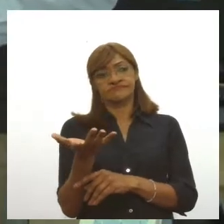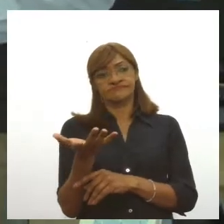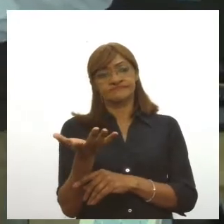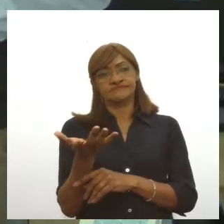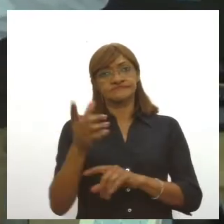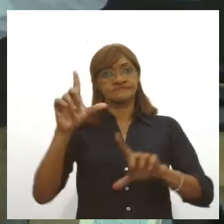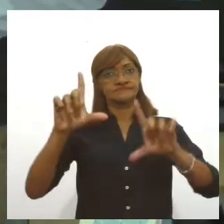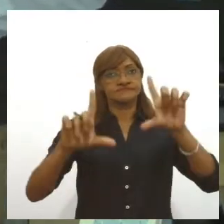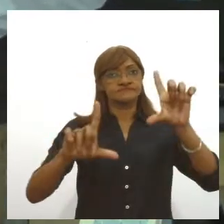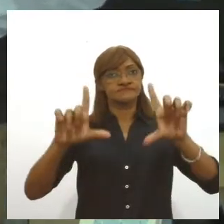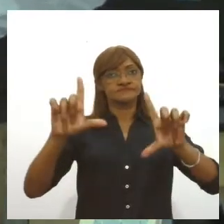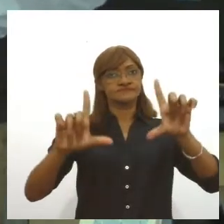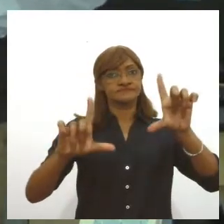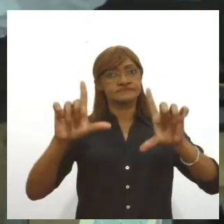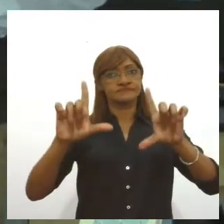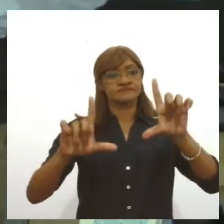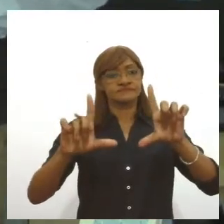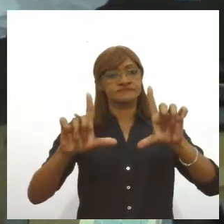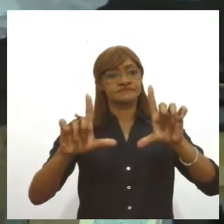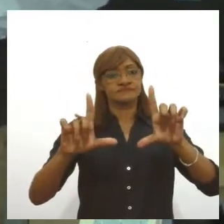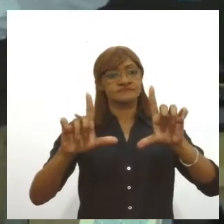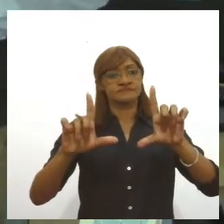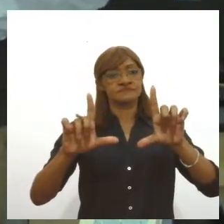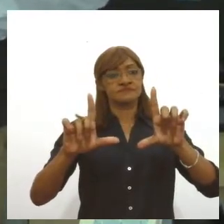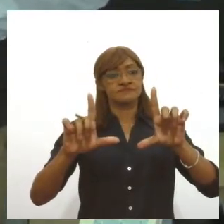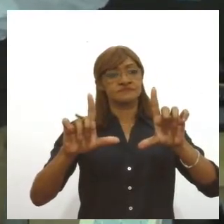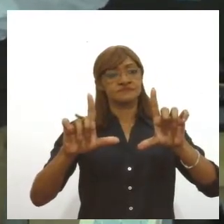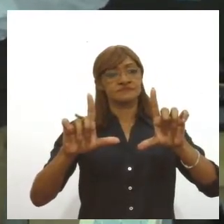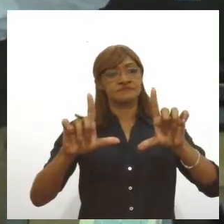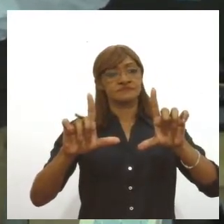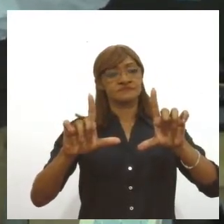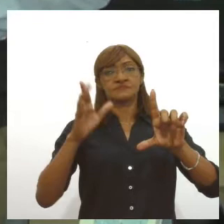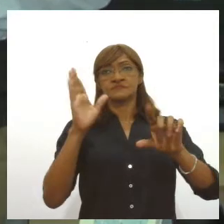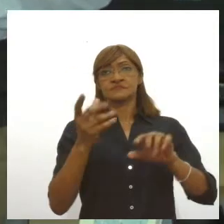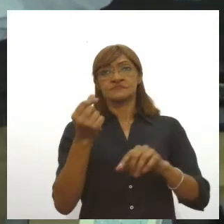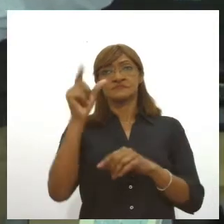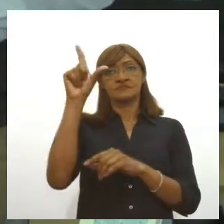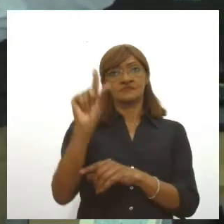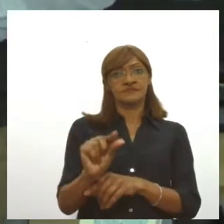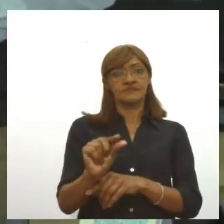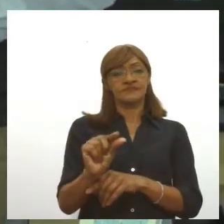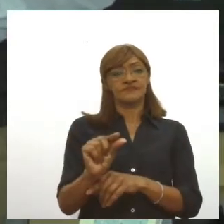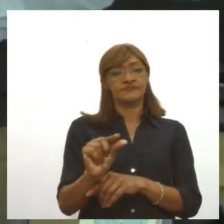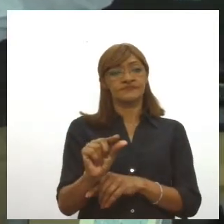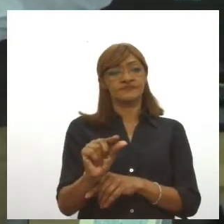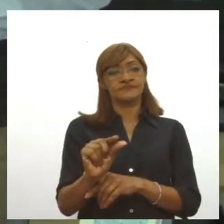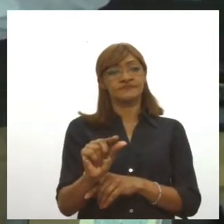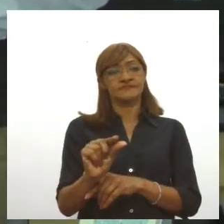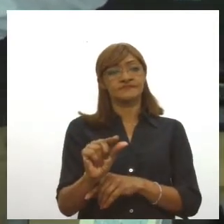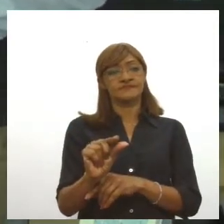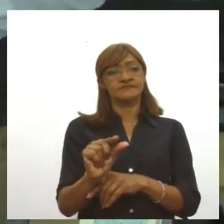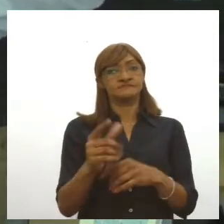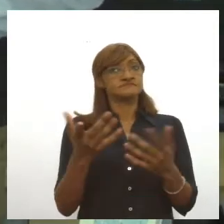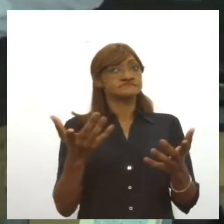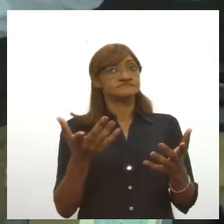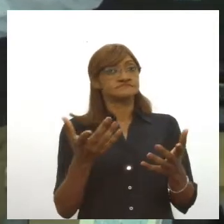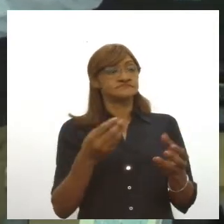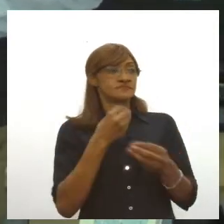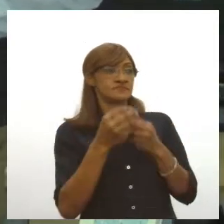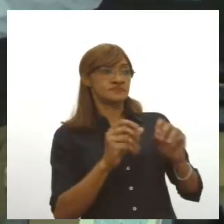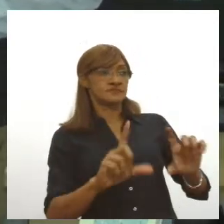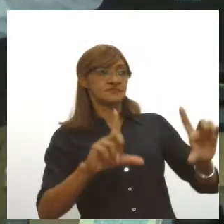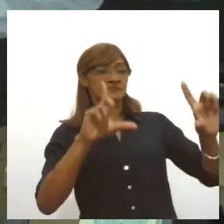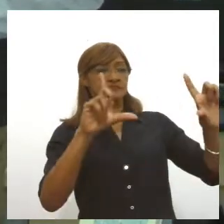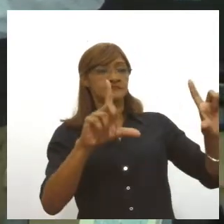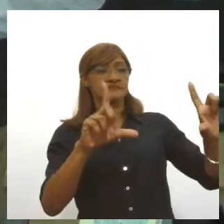televisor, né? E aí, que é promoção de Black Friday, e aí ele coloca o televisor ao preço